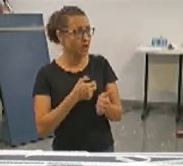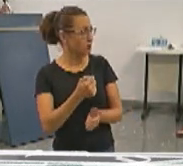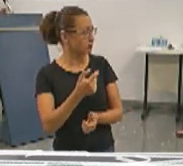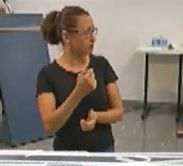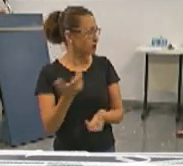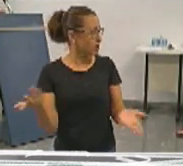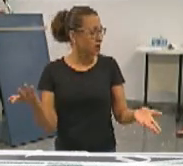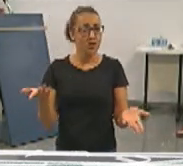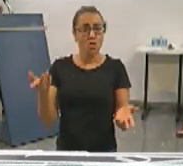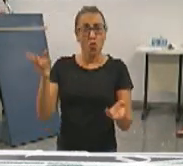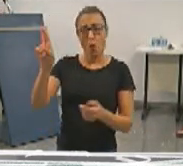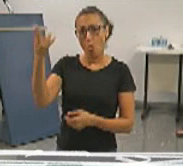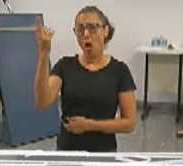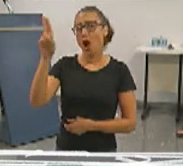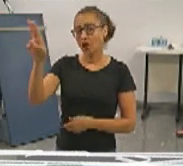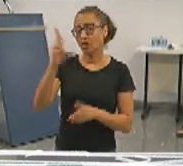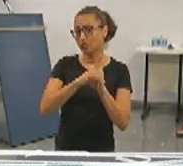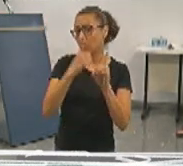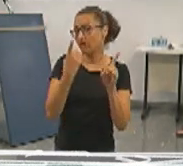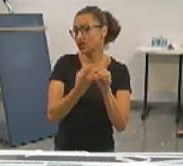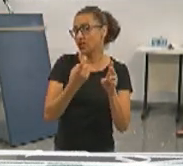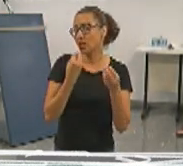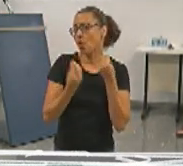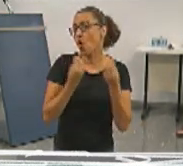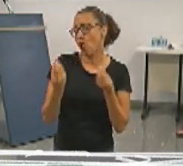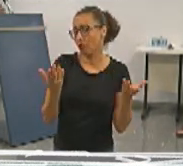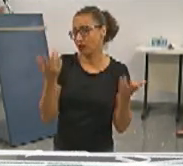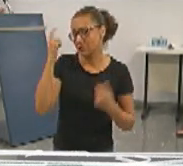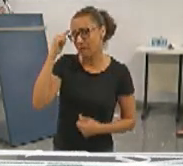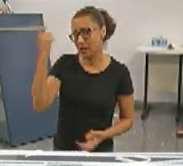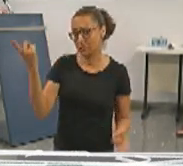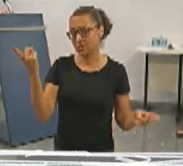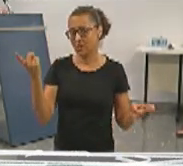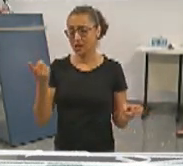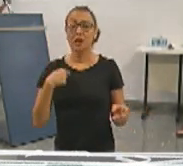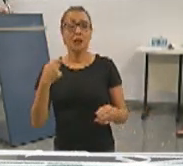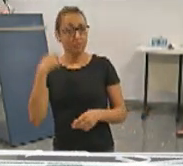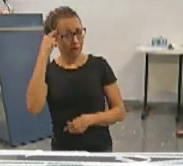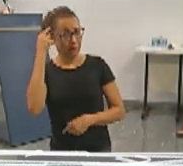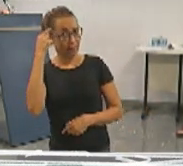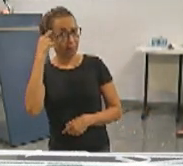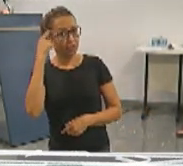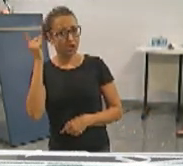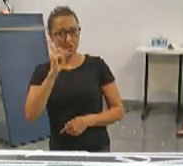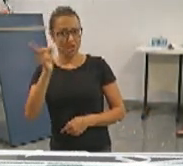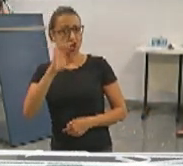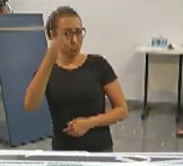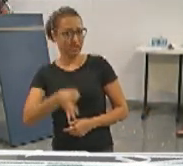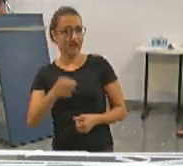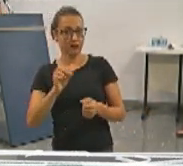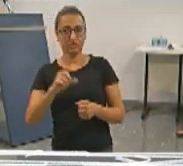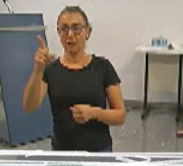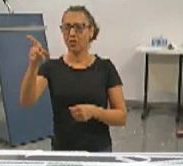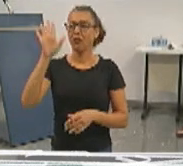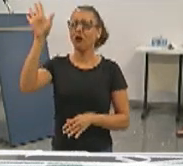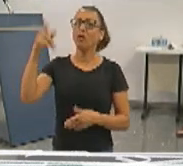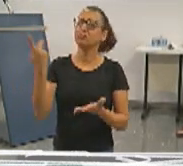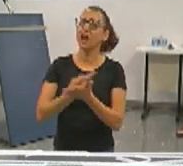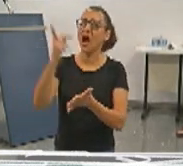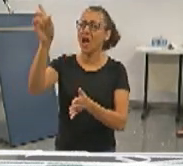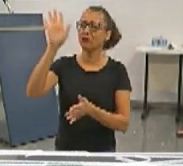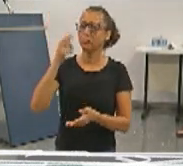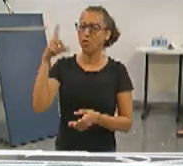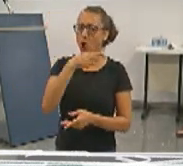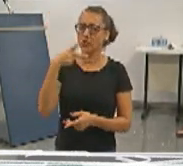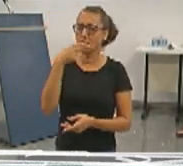o HU da UFGD, levando em consideração que isso não está sendo feito?